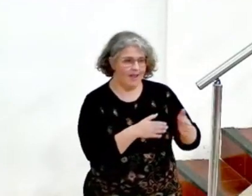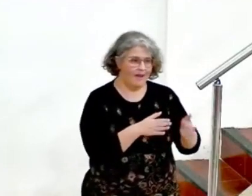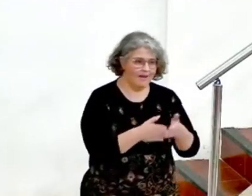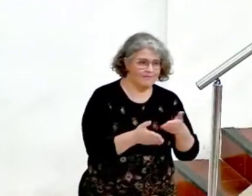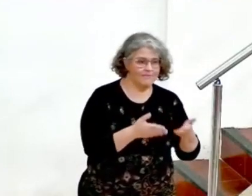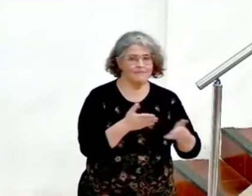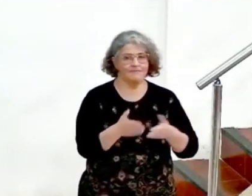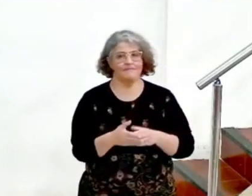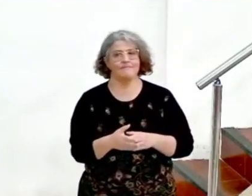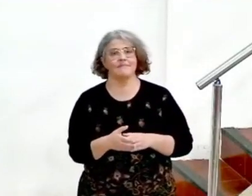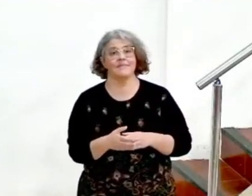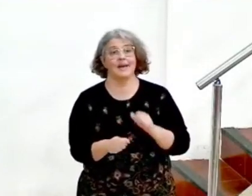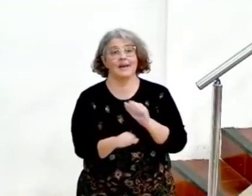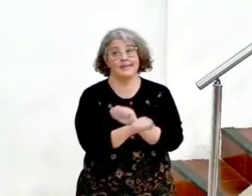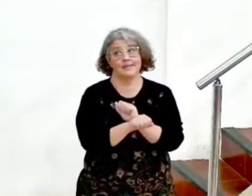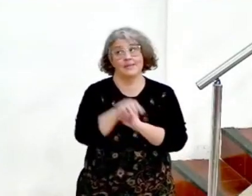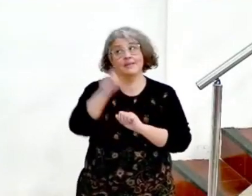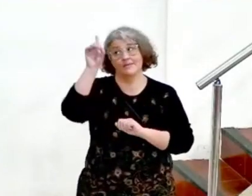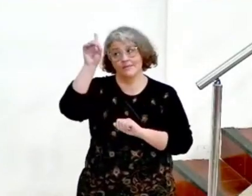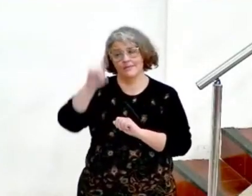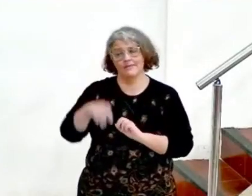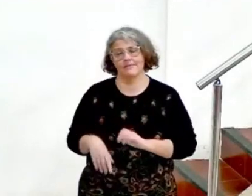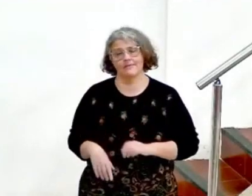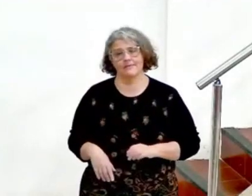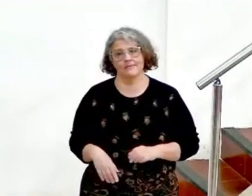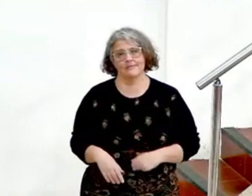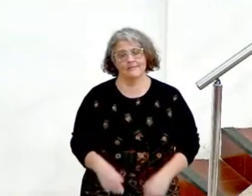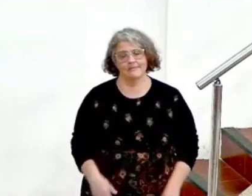essa espera de Deus.